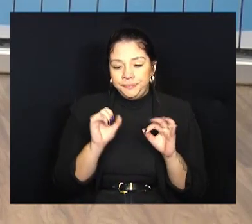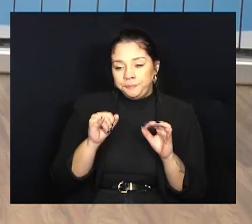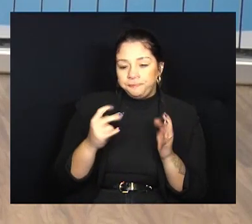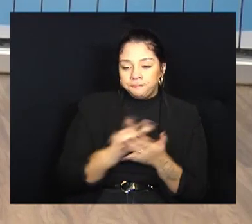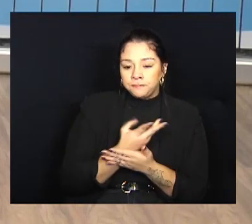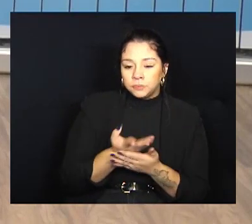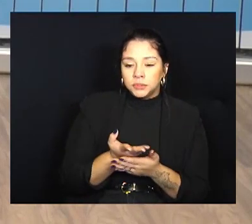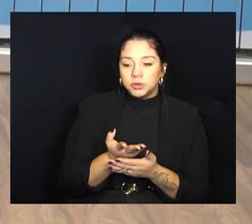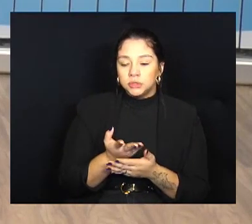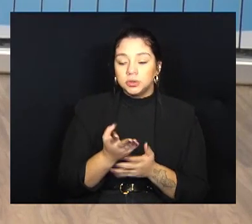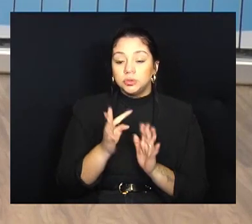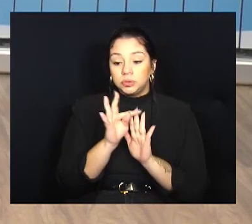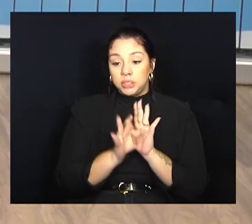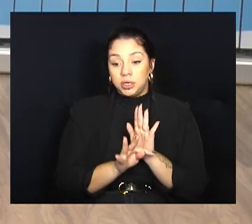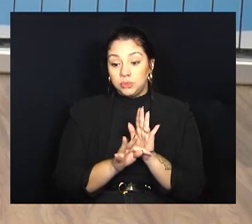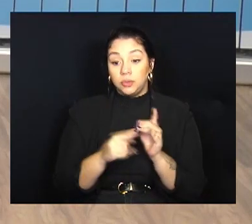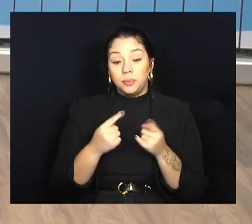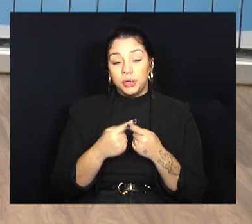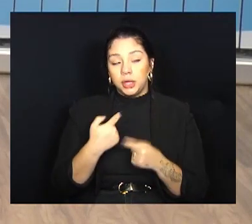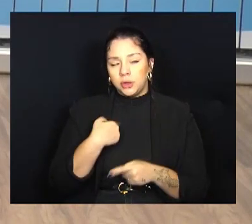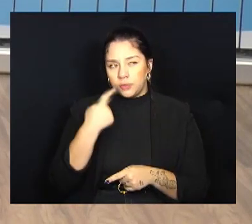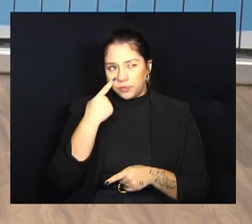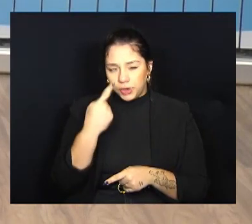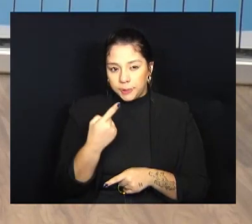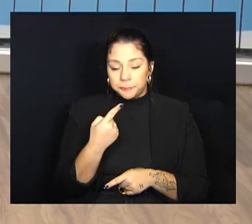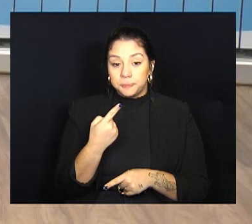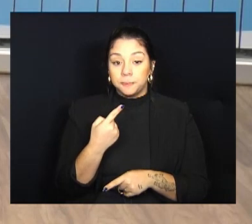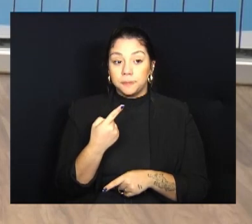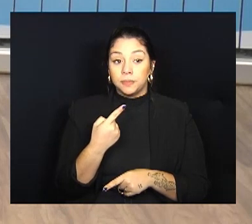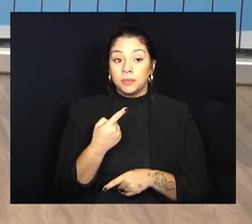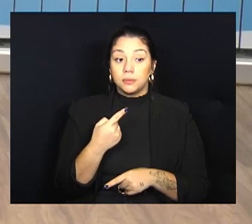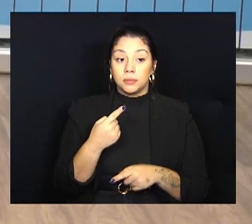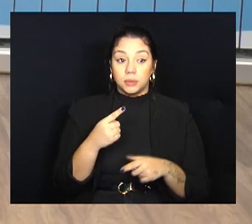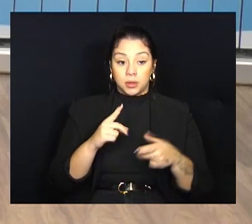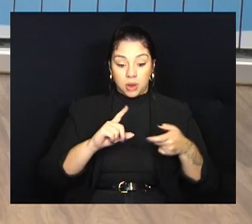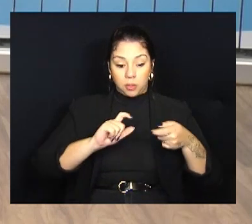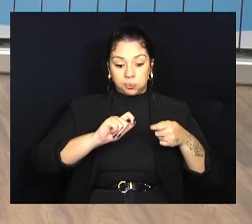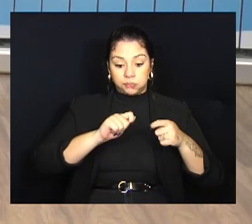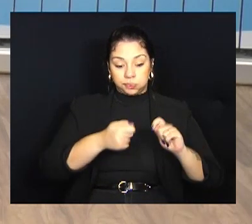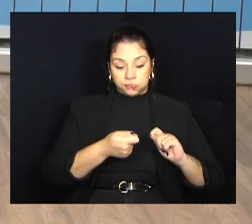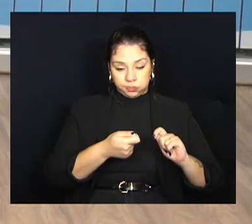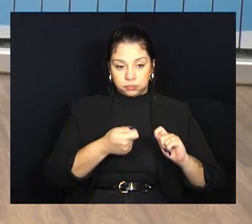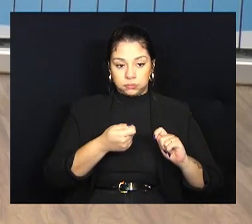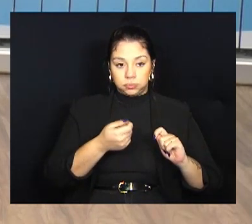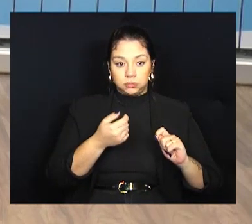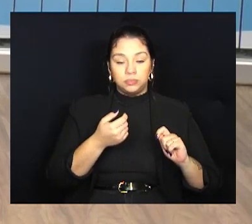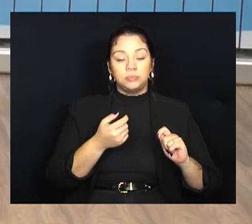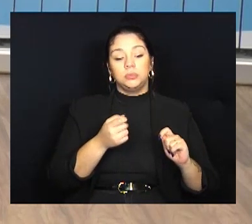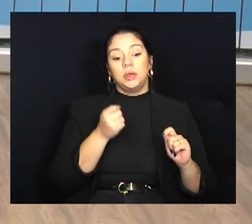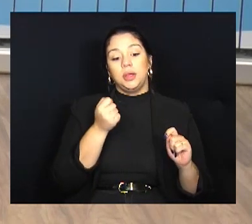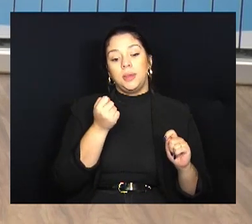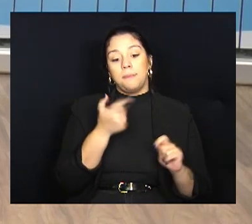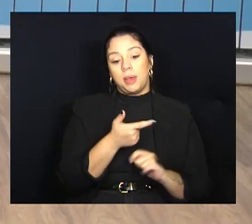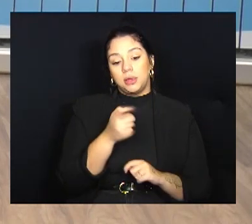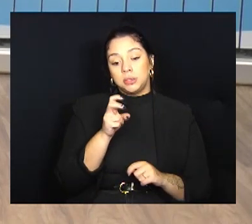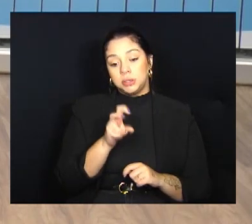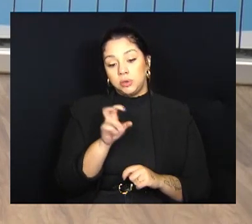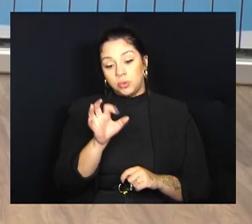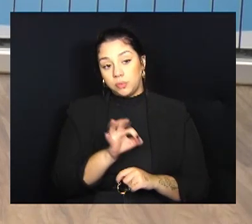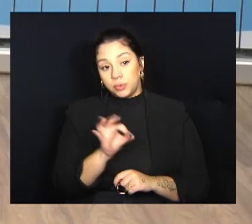situação descrita. Porque eu vi que, por exemplo, um bombom que paga 5% de IPI,